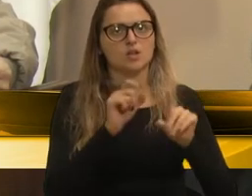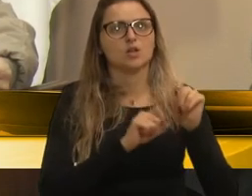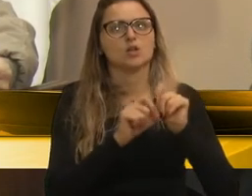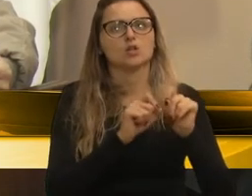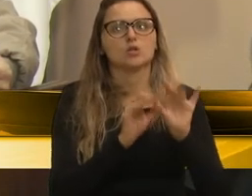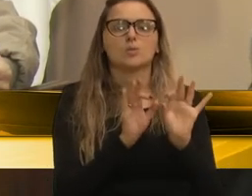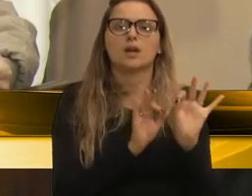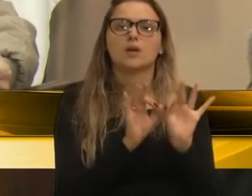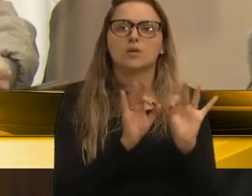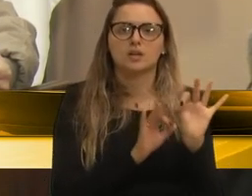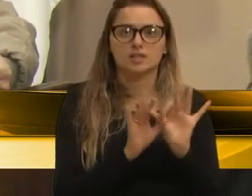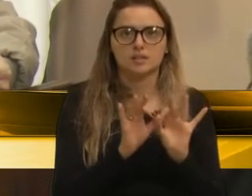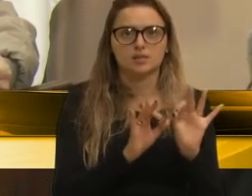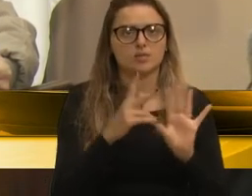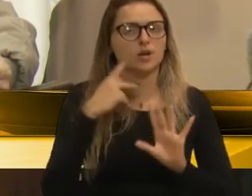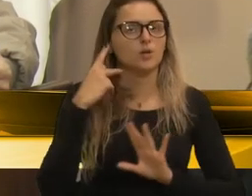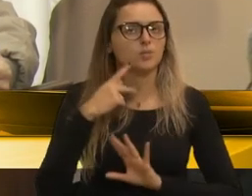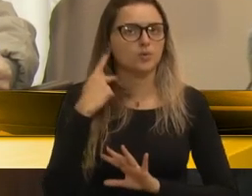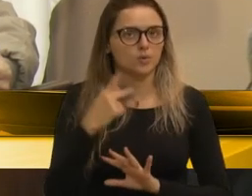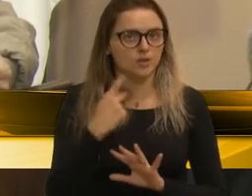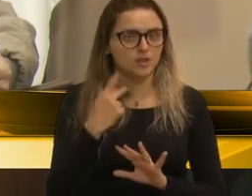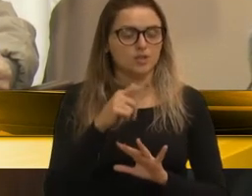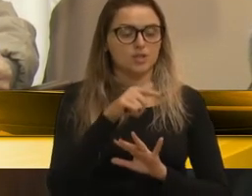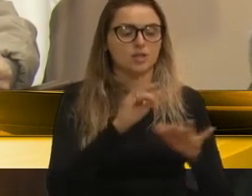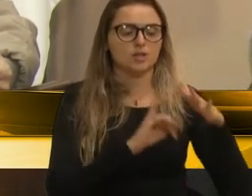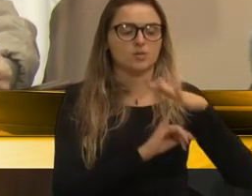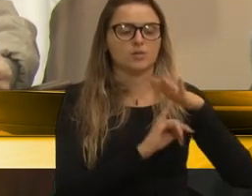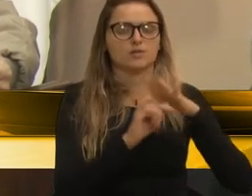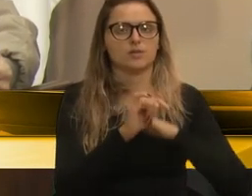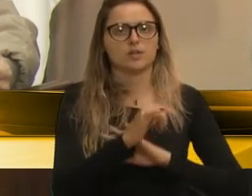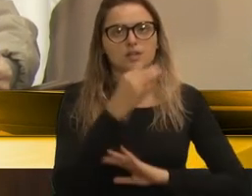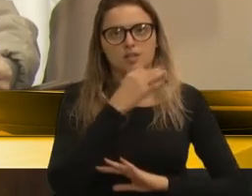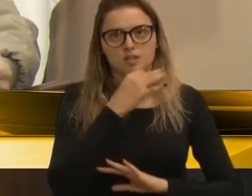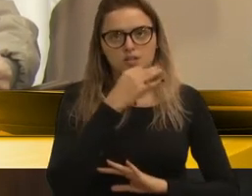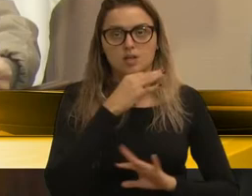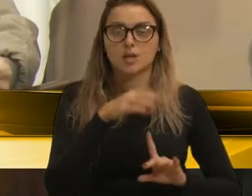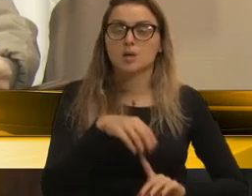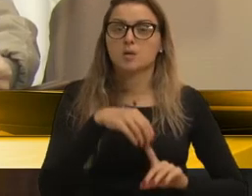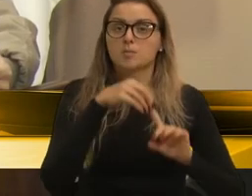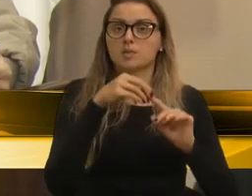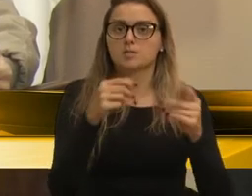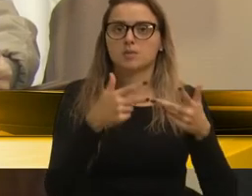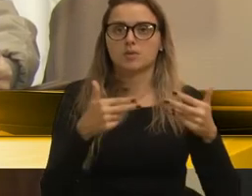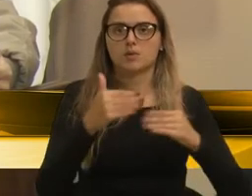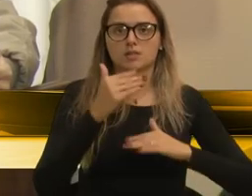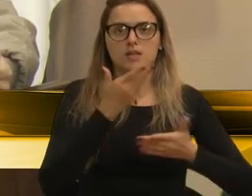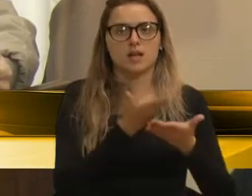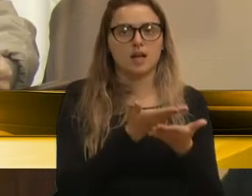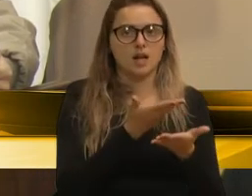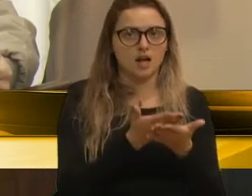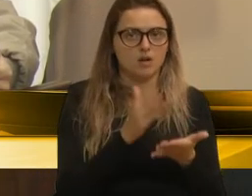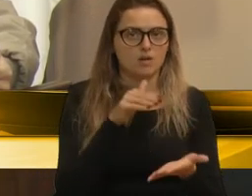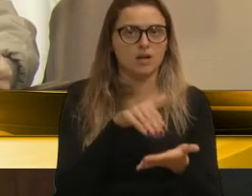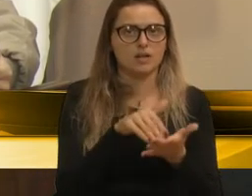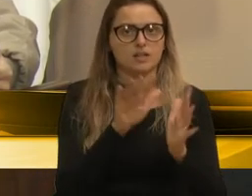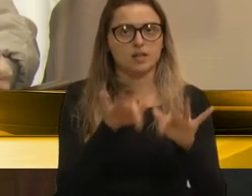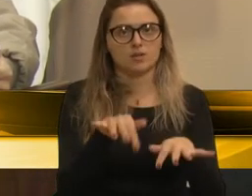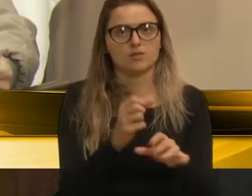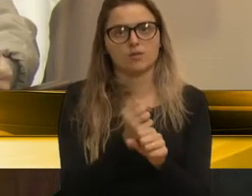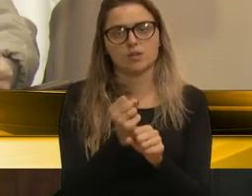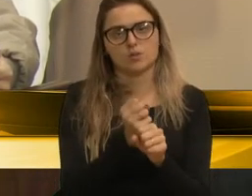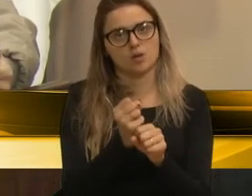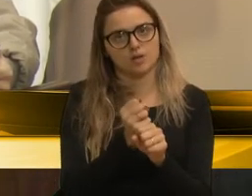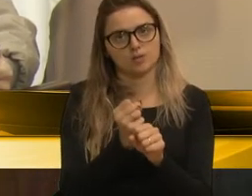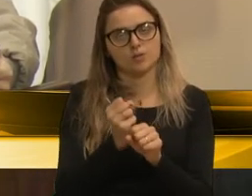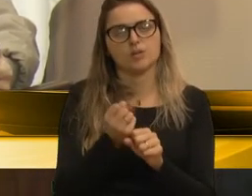prévio. A política da gestão do campus Caxias do Sul priorizará a execução das aulas até o final do ano letivo, assim